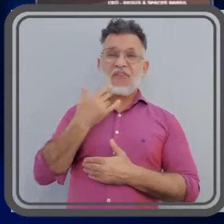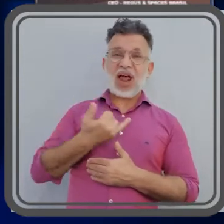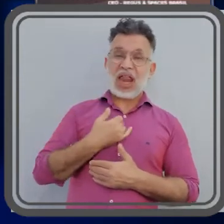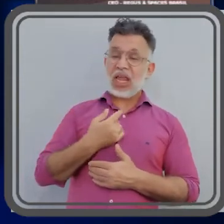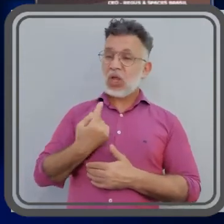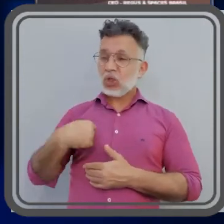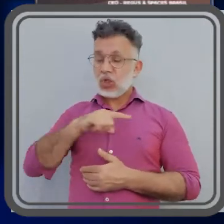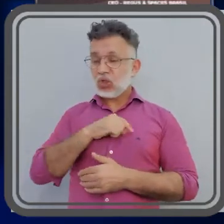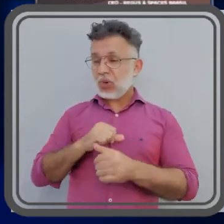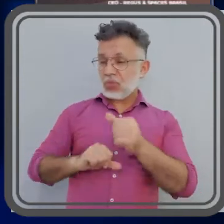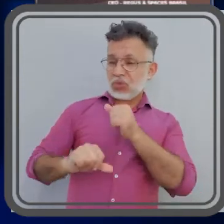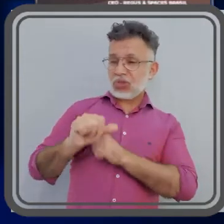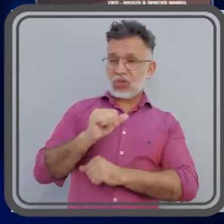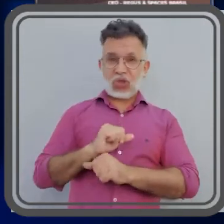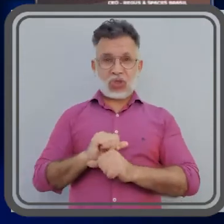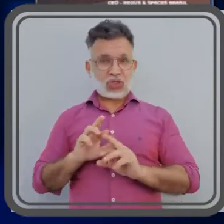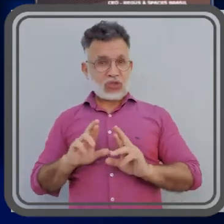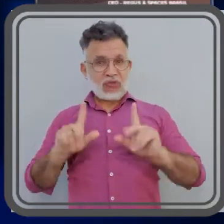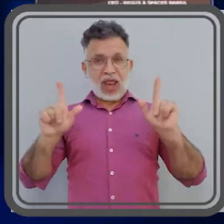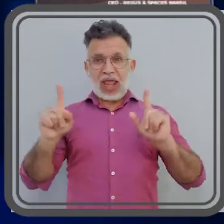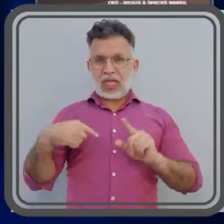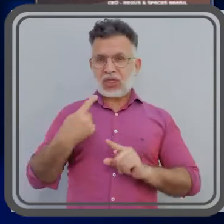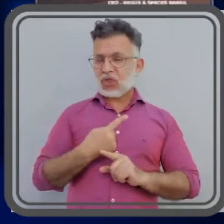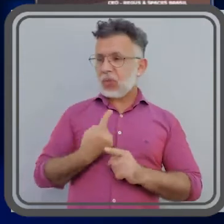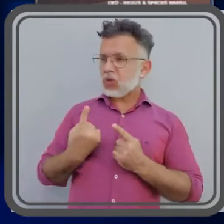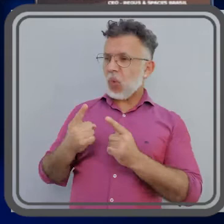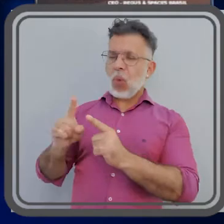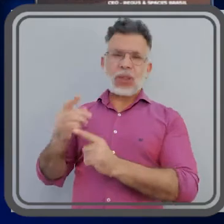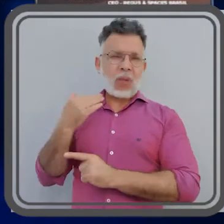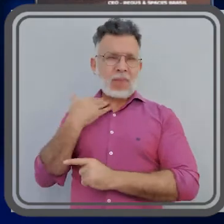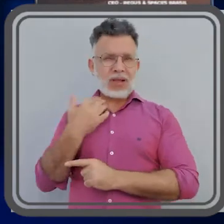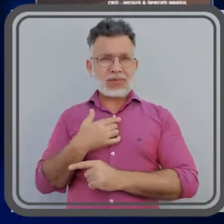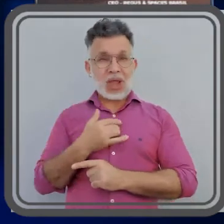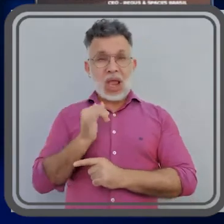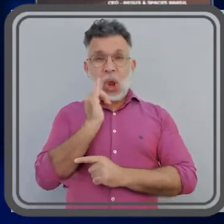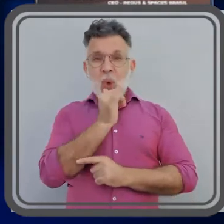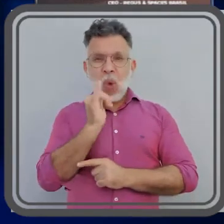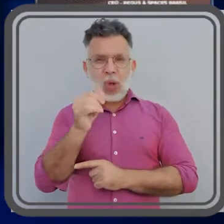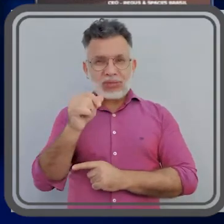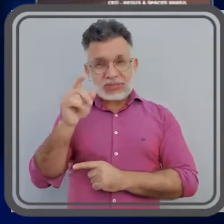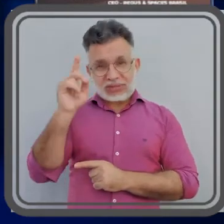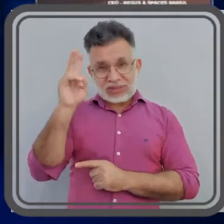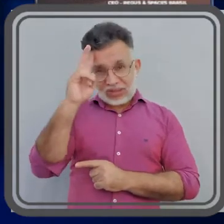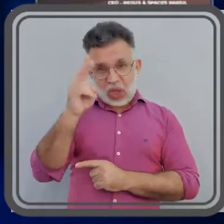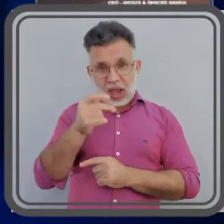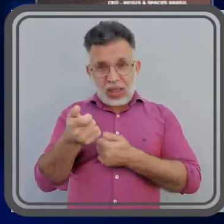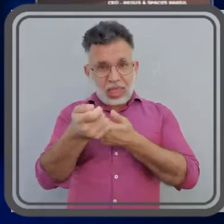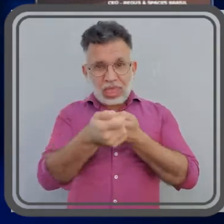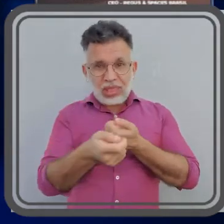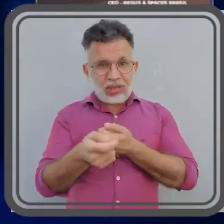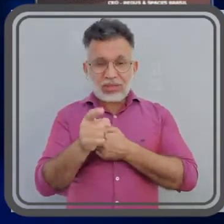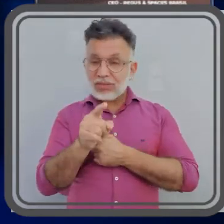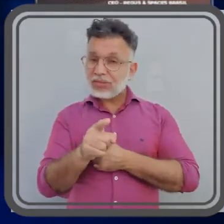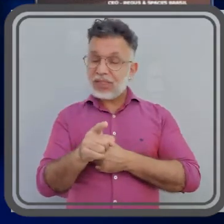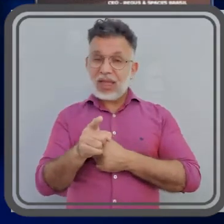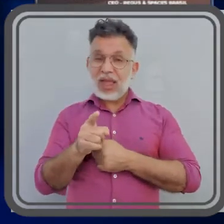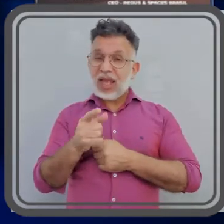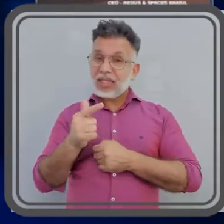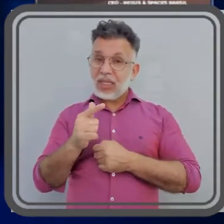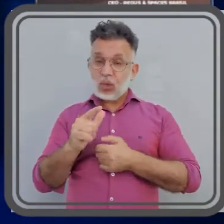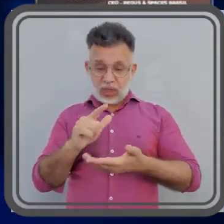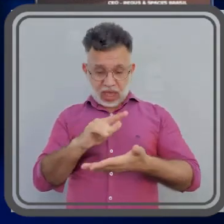nos entendem, nós estamos contra os bancos, sei lá, os caras contam umas histórias assim, não caia nessa. Se não é regulado por CVM, cai fora.